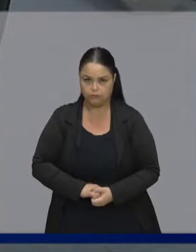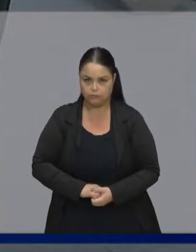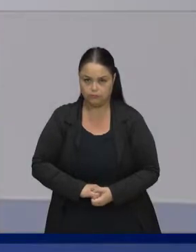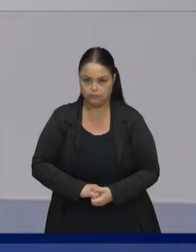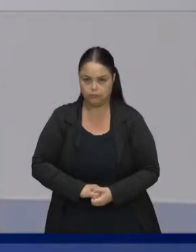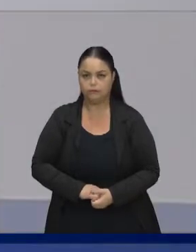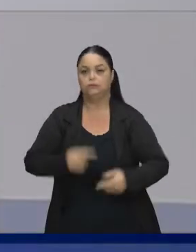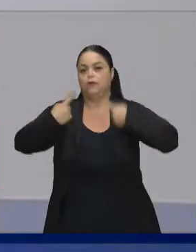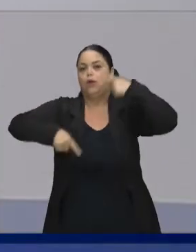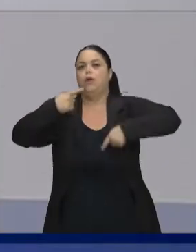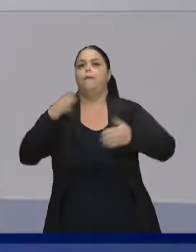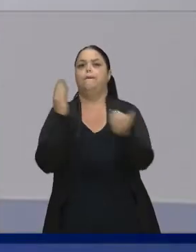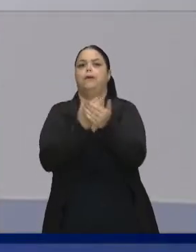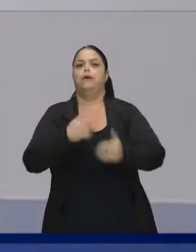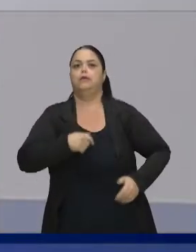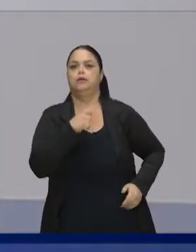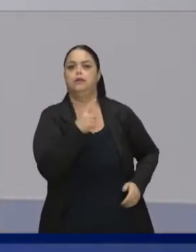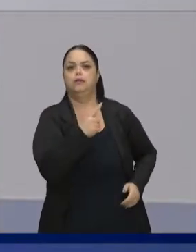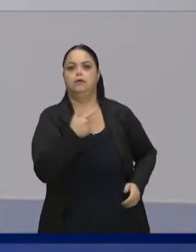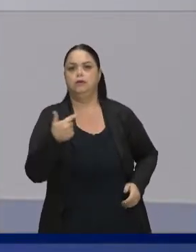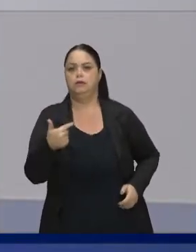Em discussão, o processo